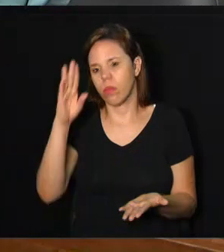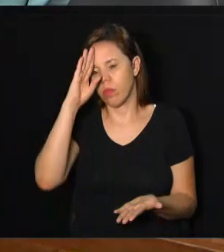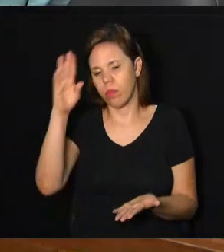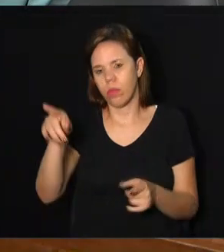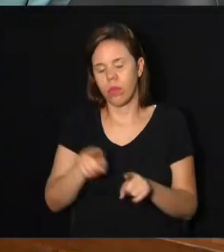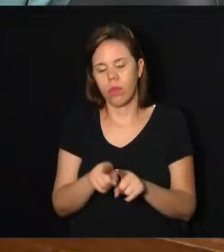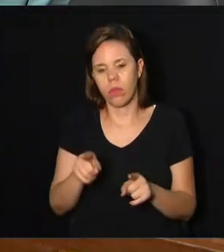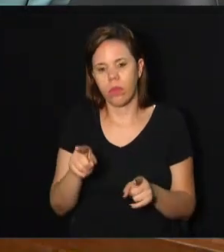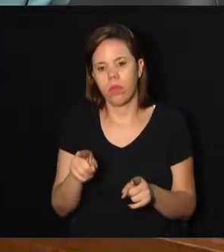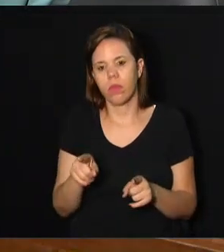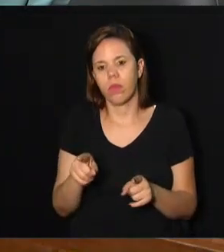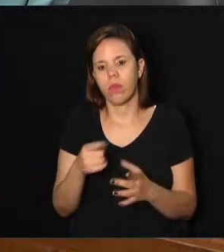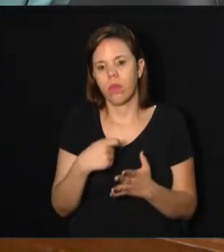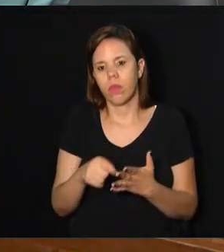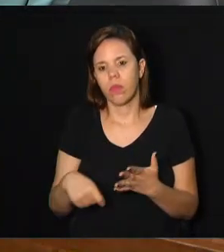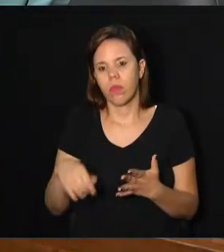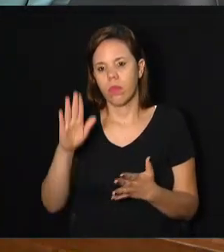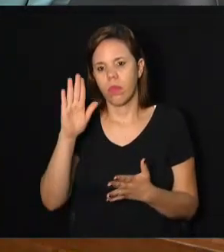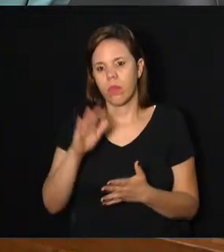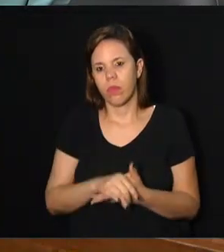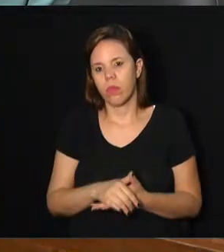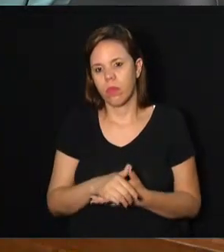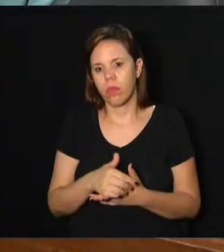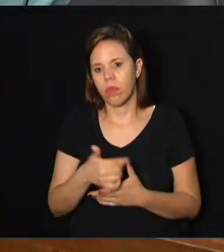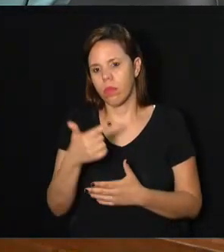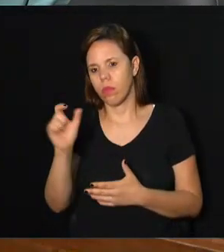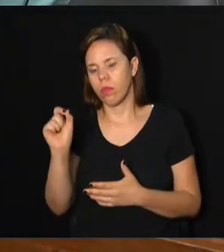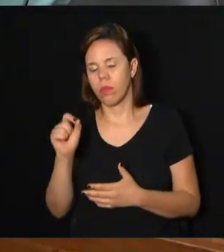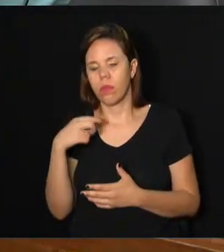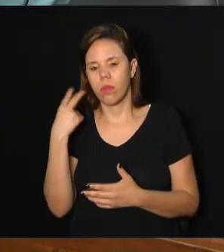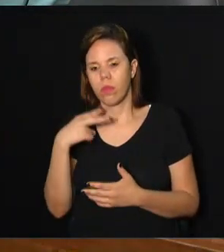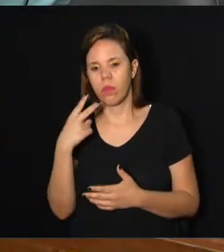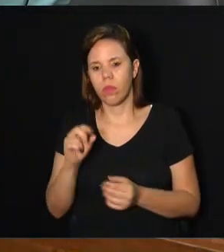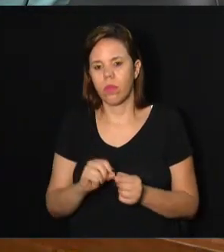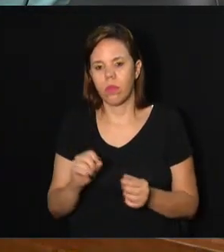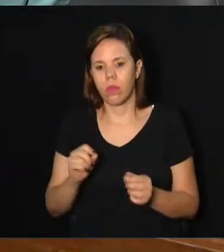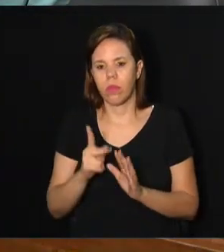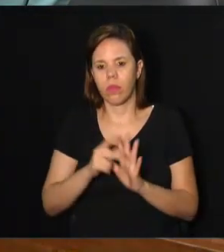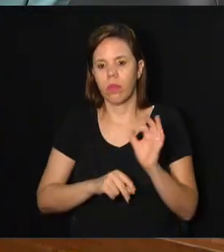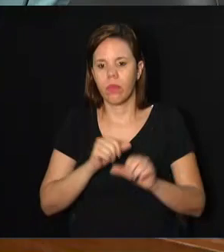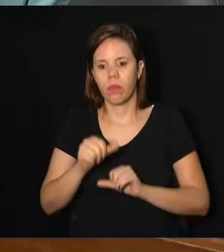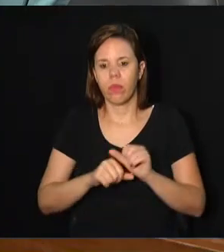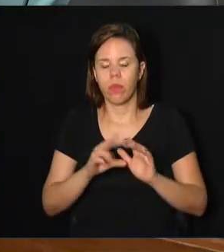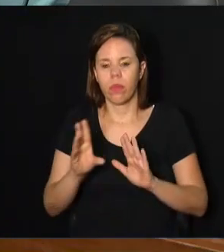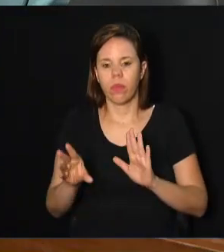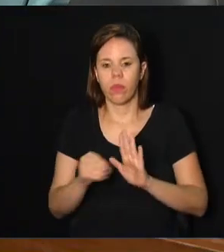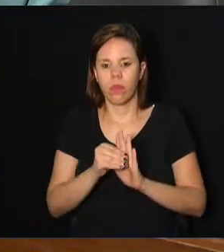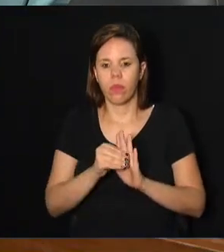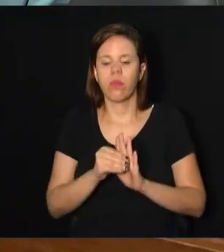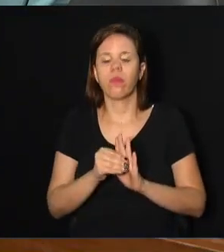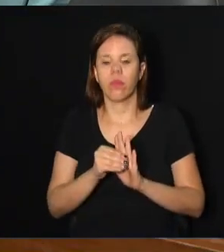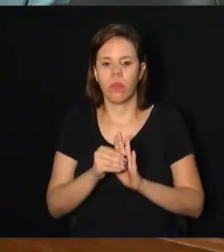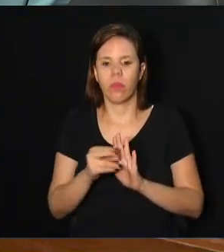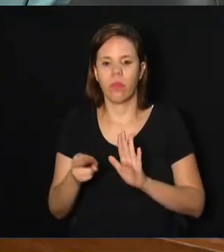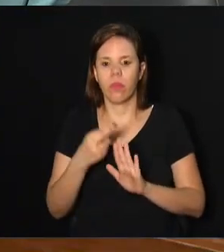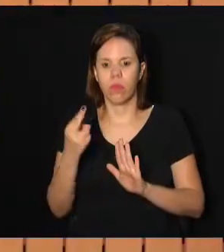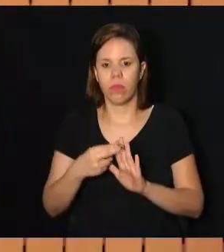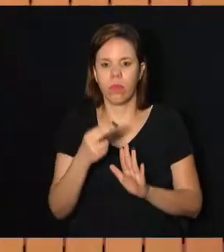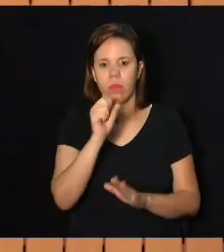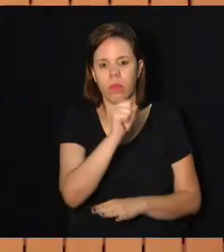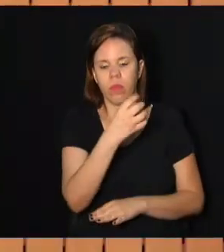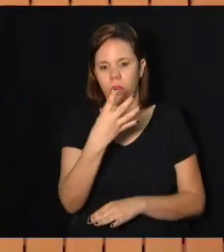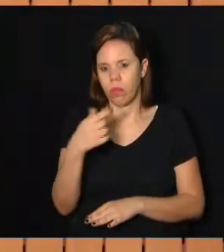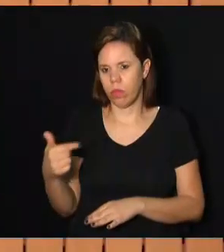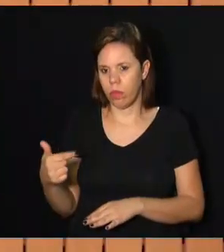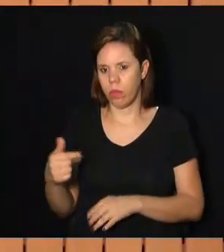por mais de uma dezena de vereadores, do projeto que altera e acrescenta o dispositivo Resolução 842,